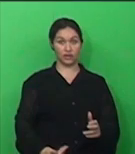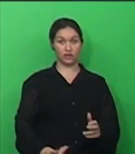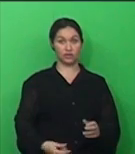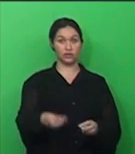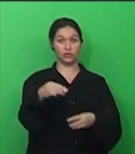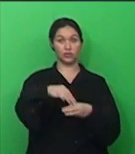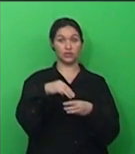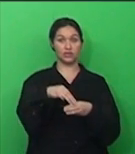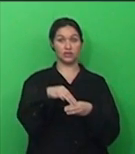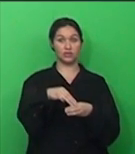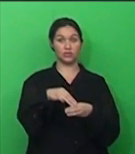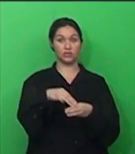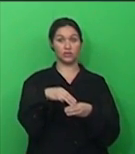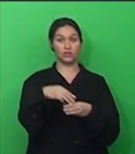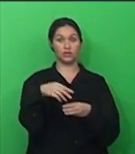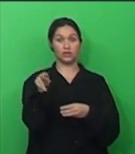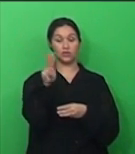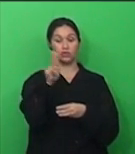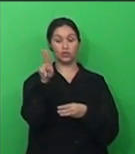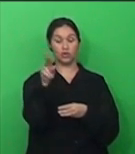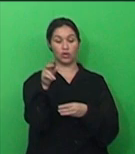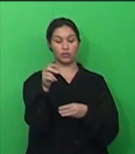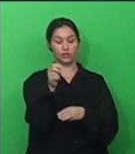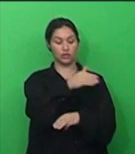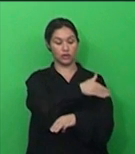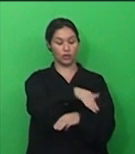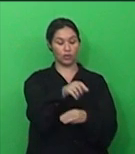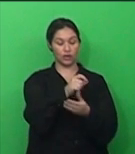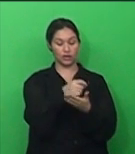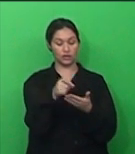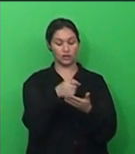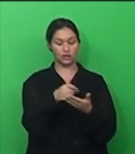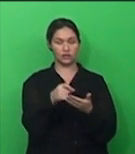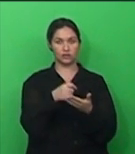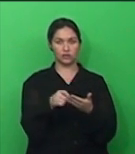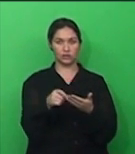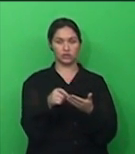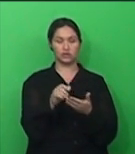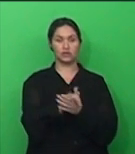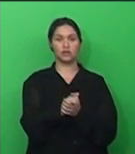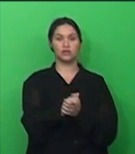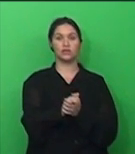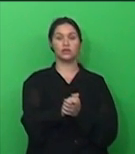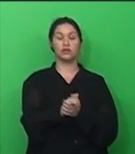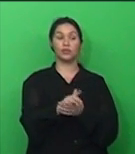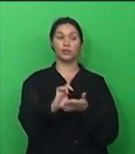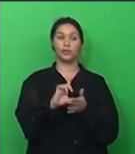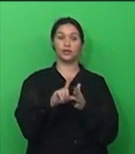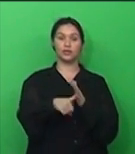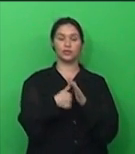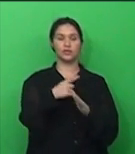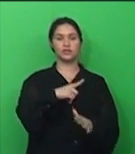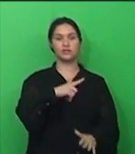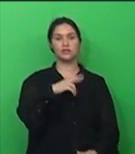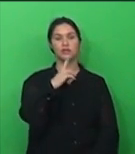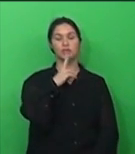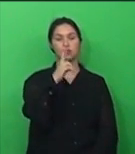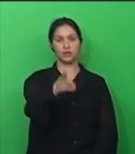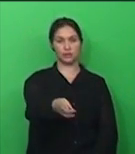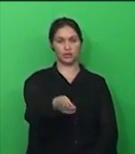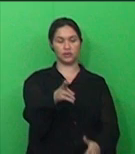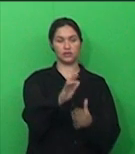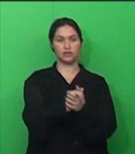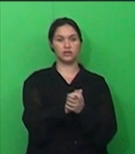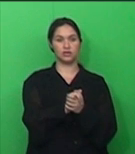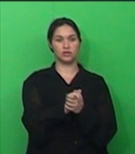novo financiamento, são 30 milhões, e deve se cadastrar e ter uma resposta agora até o final